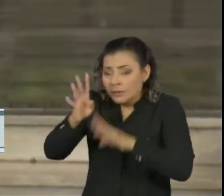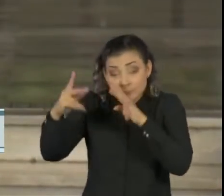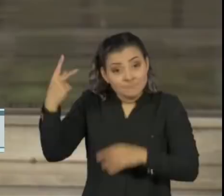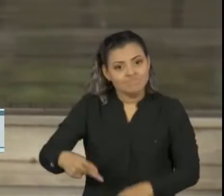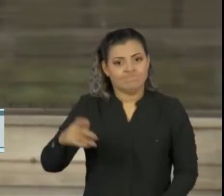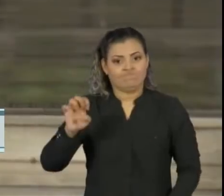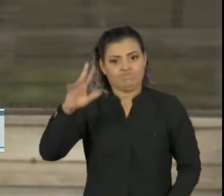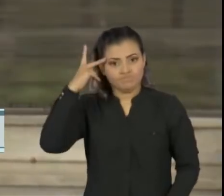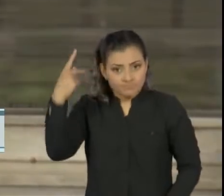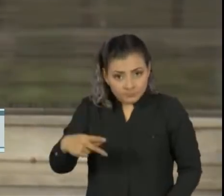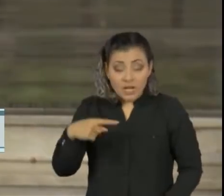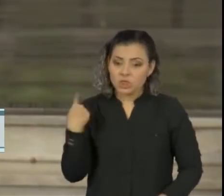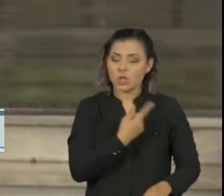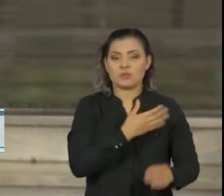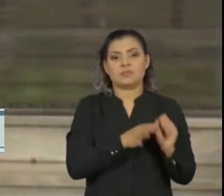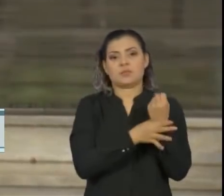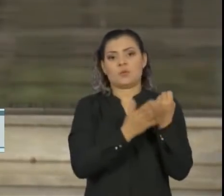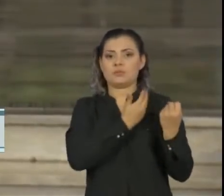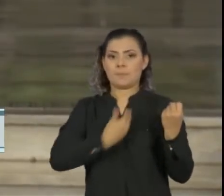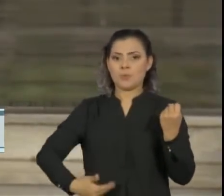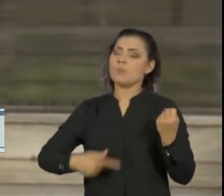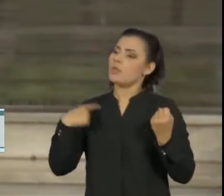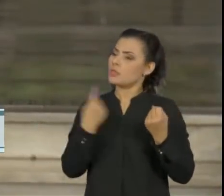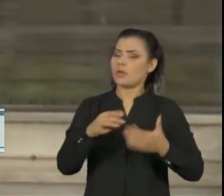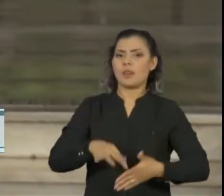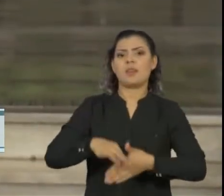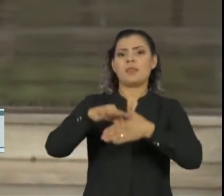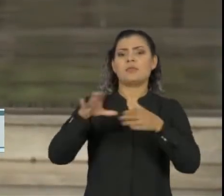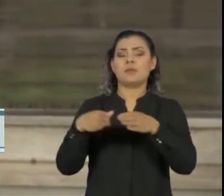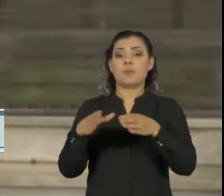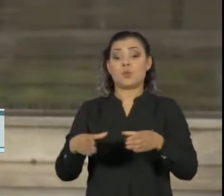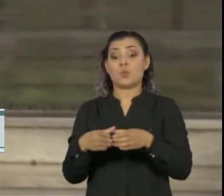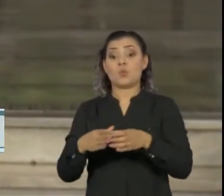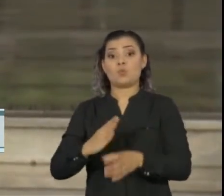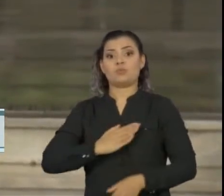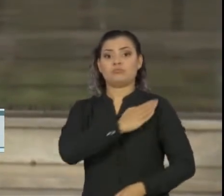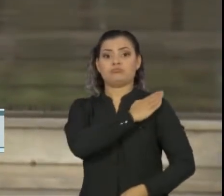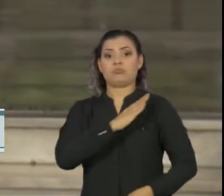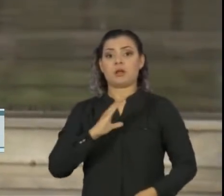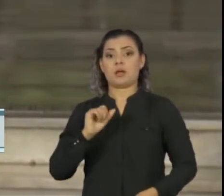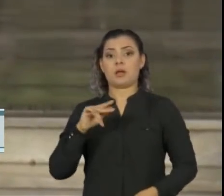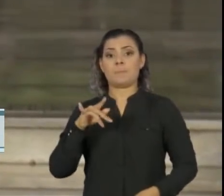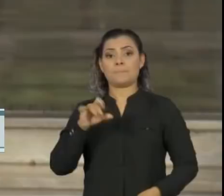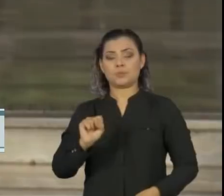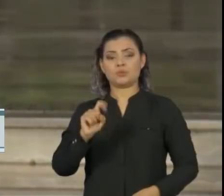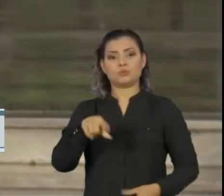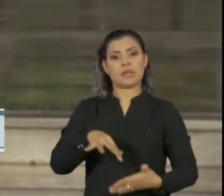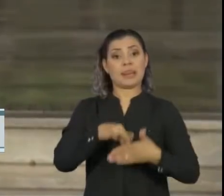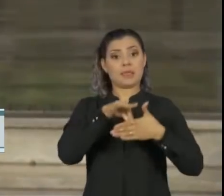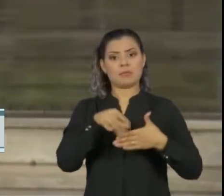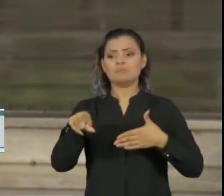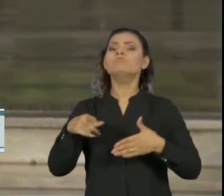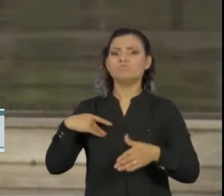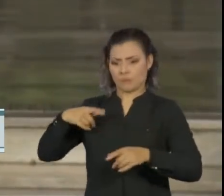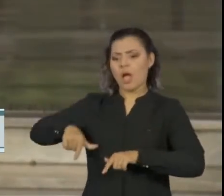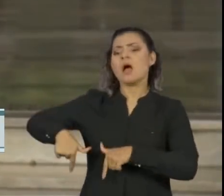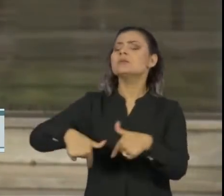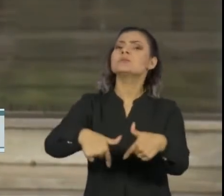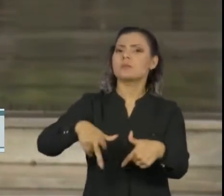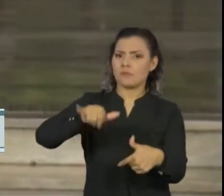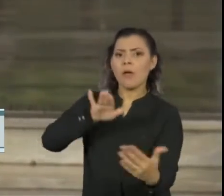Paulo, a segurança pública, sob a liderança do general Campos, que aqui está, saberá agir e